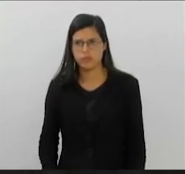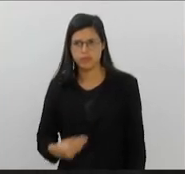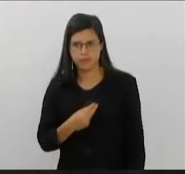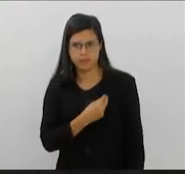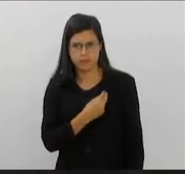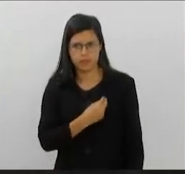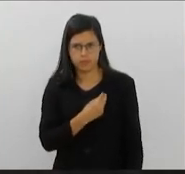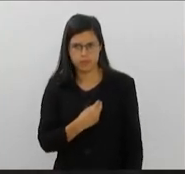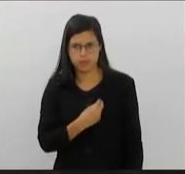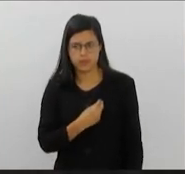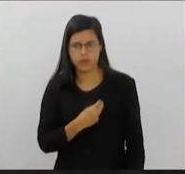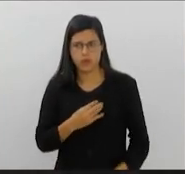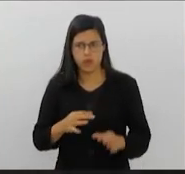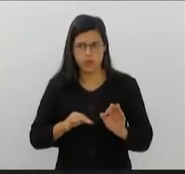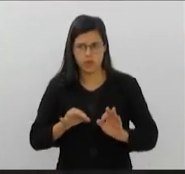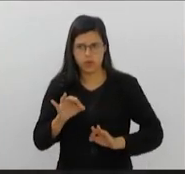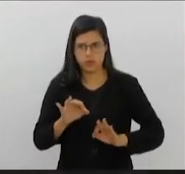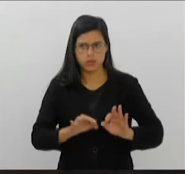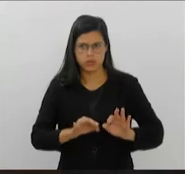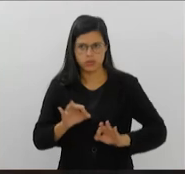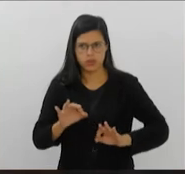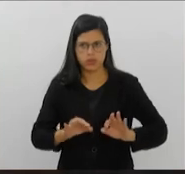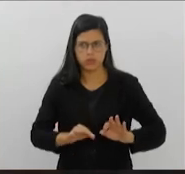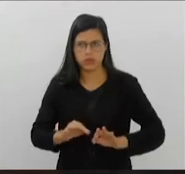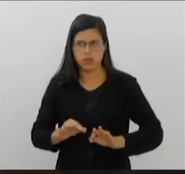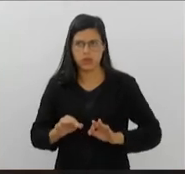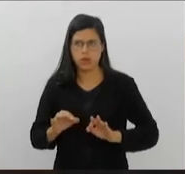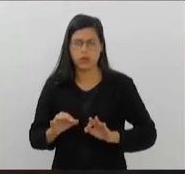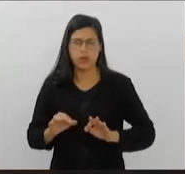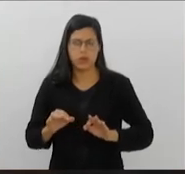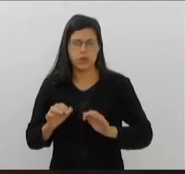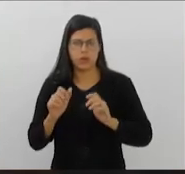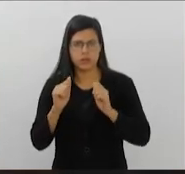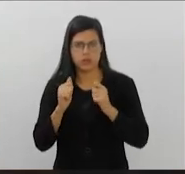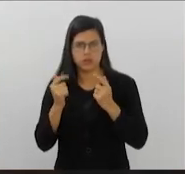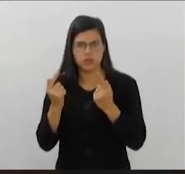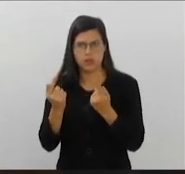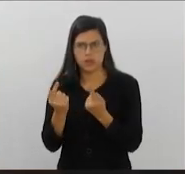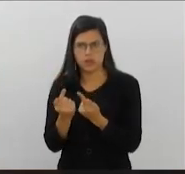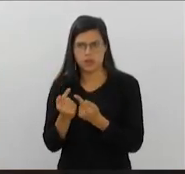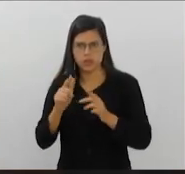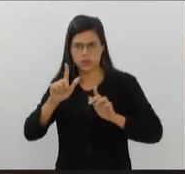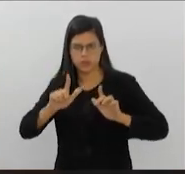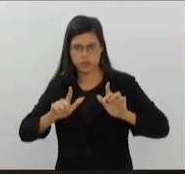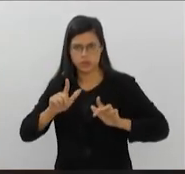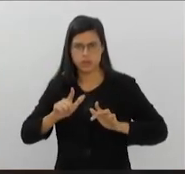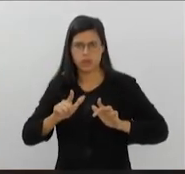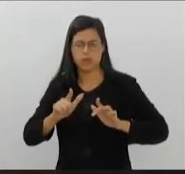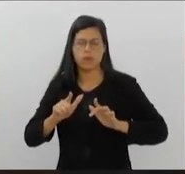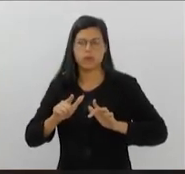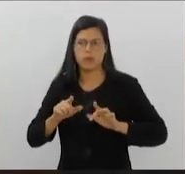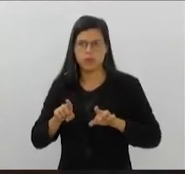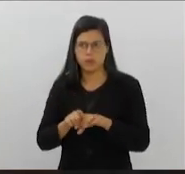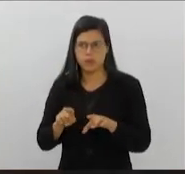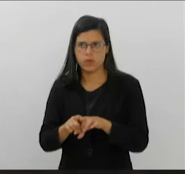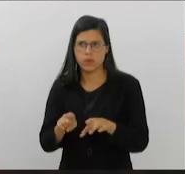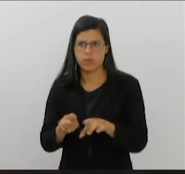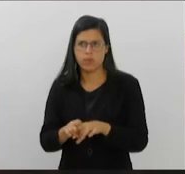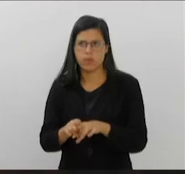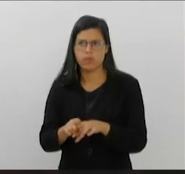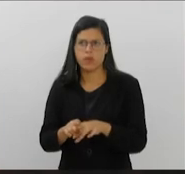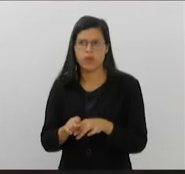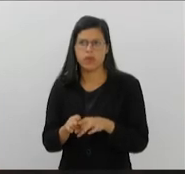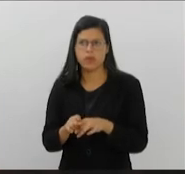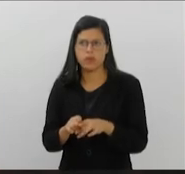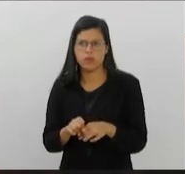presentes, à organização da Assembleia Legislativa, a TV Alerja, a Segurança, a todos os servidores da